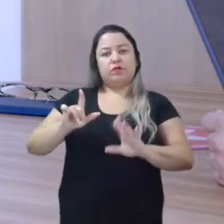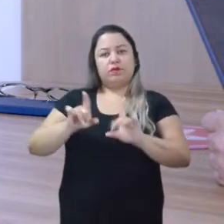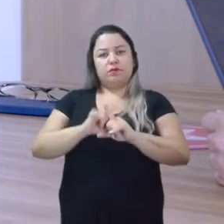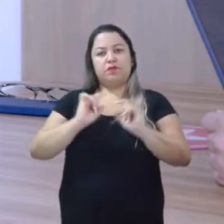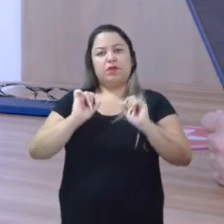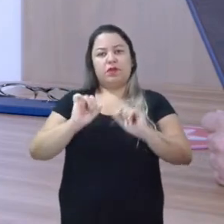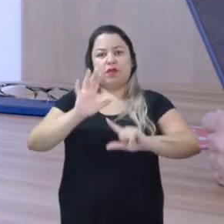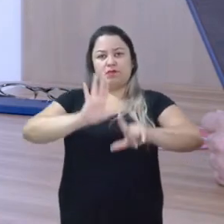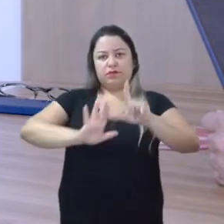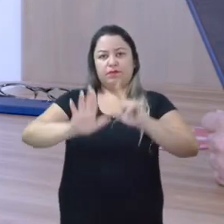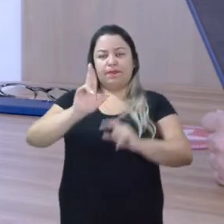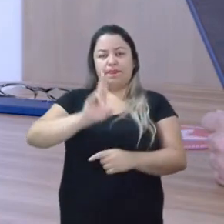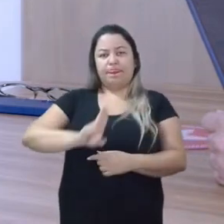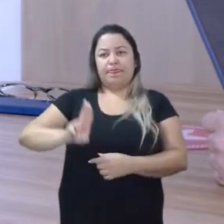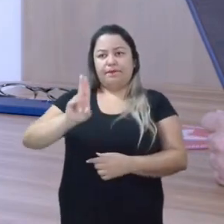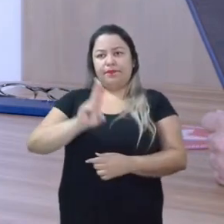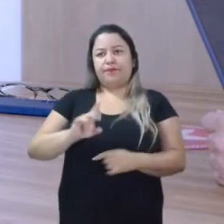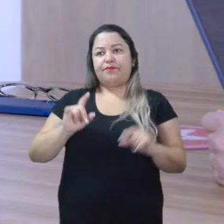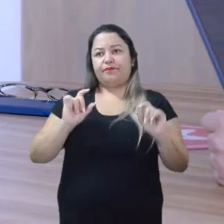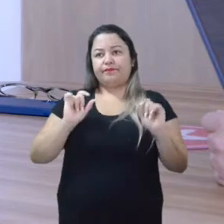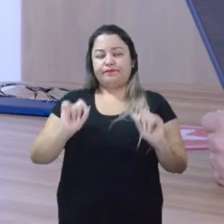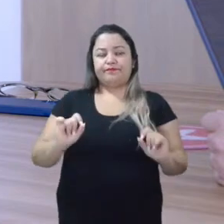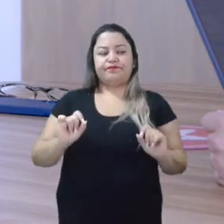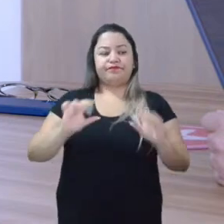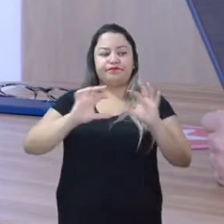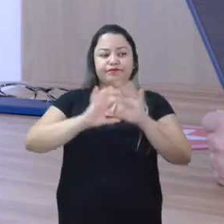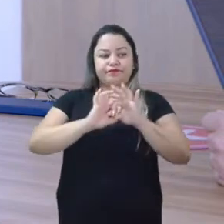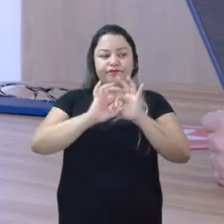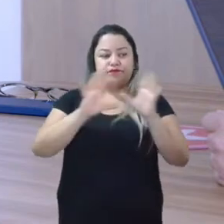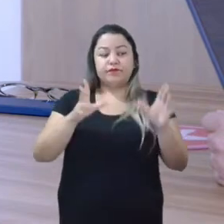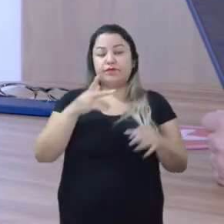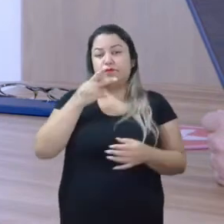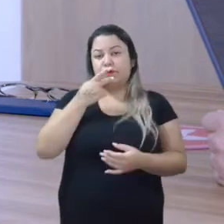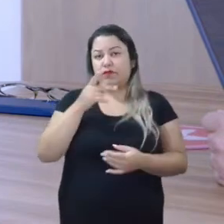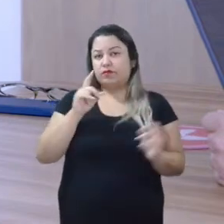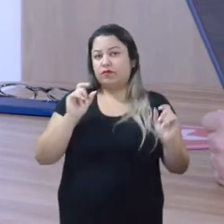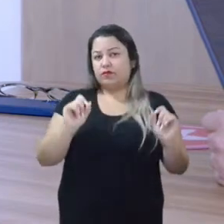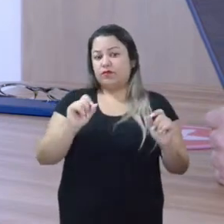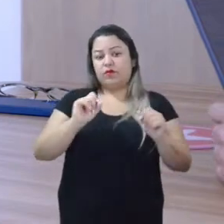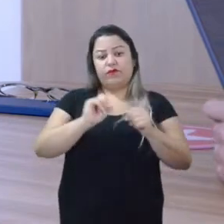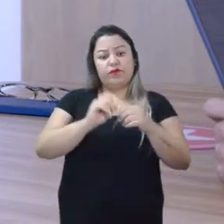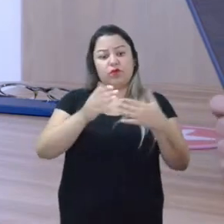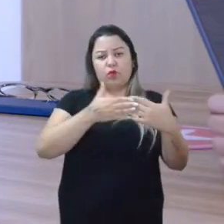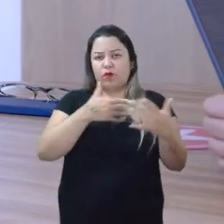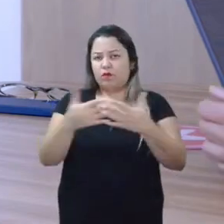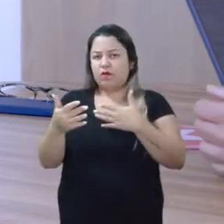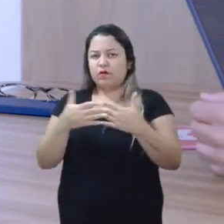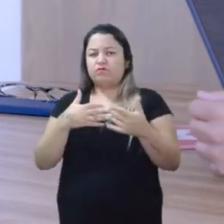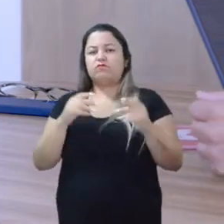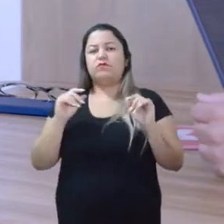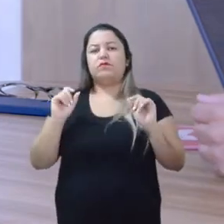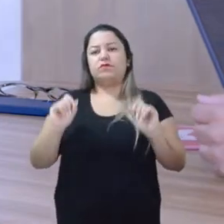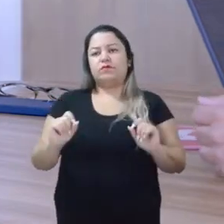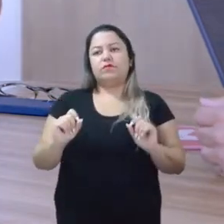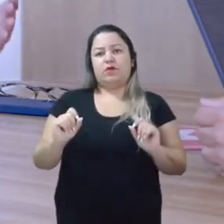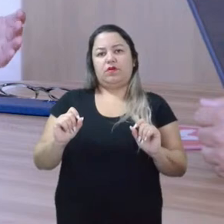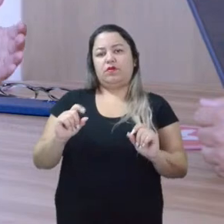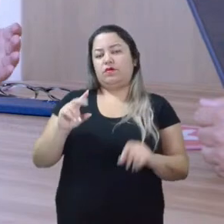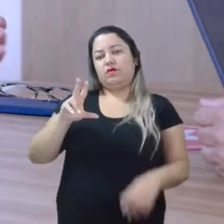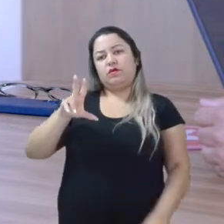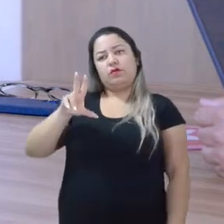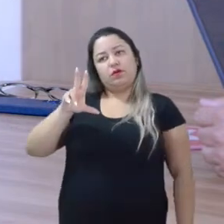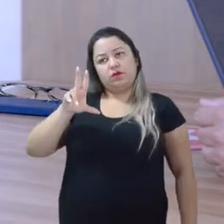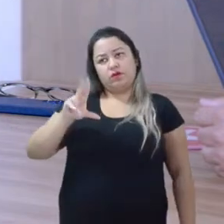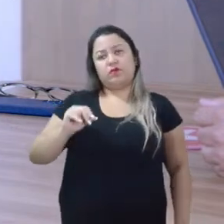utilizam, que seria um cerceamento à liberdade de expressão, de que fazer qualquer tipo de moderação não seria talvez